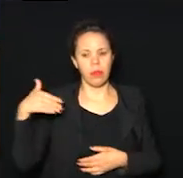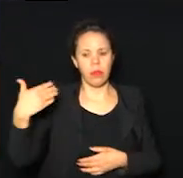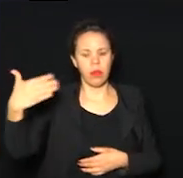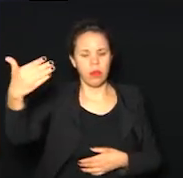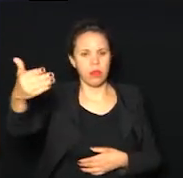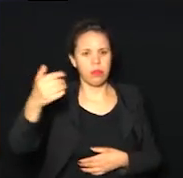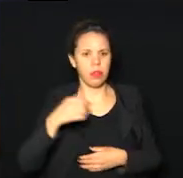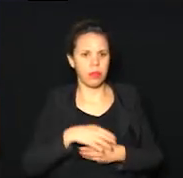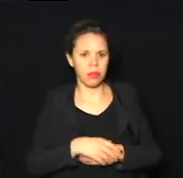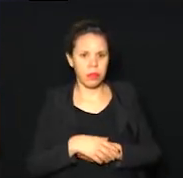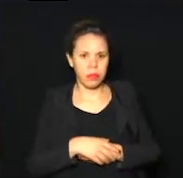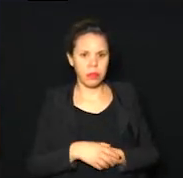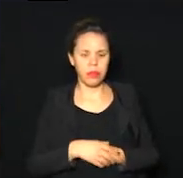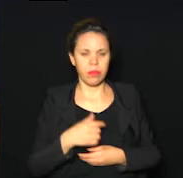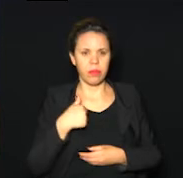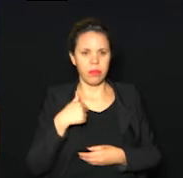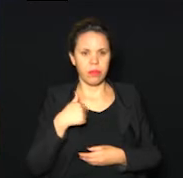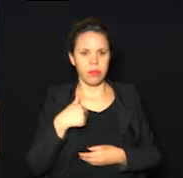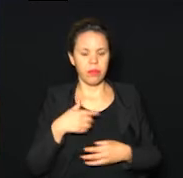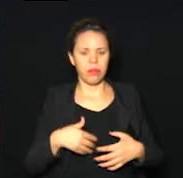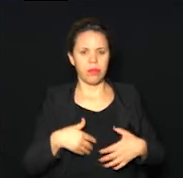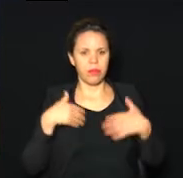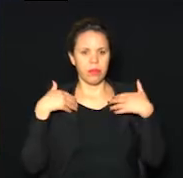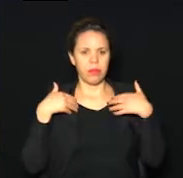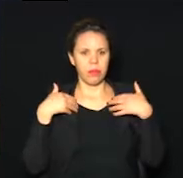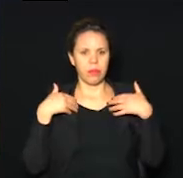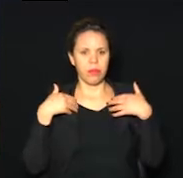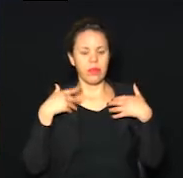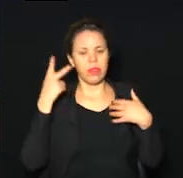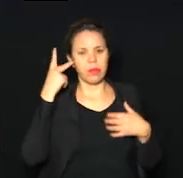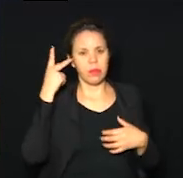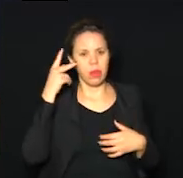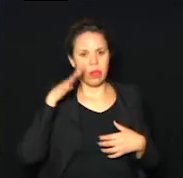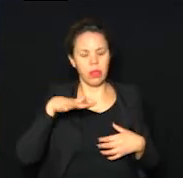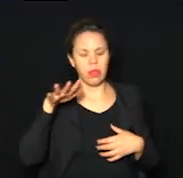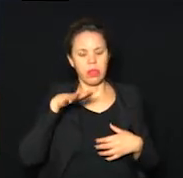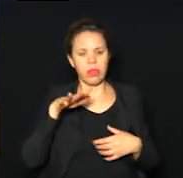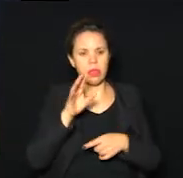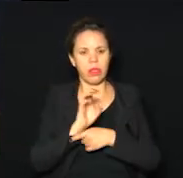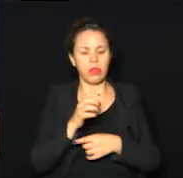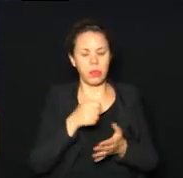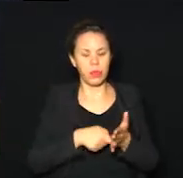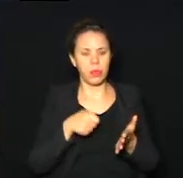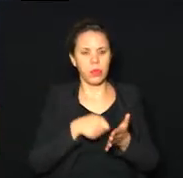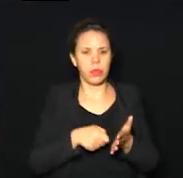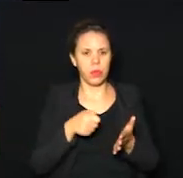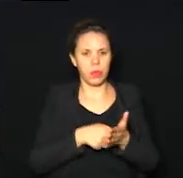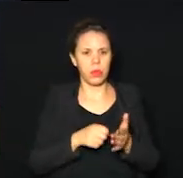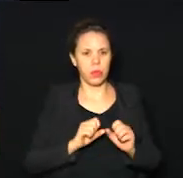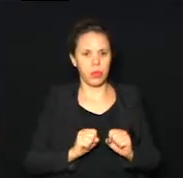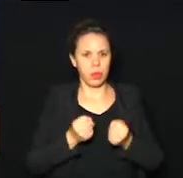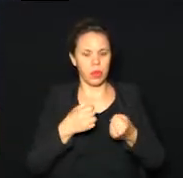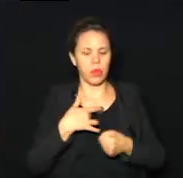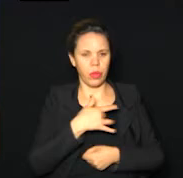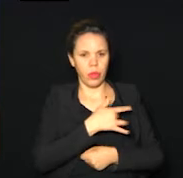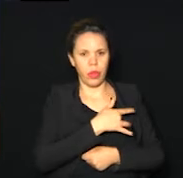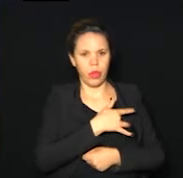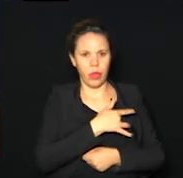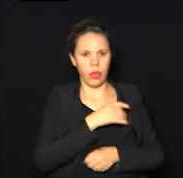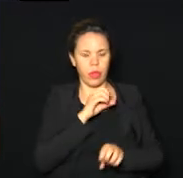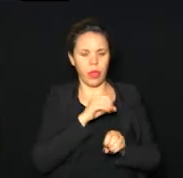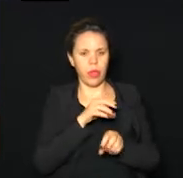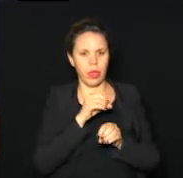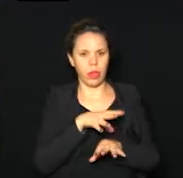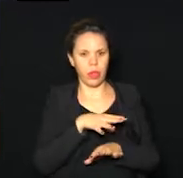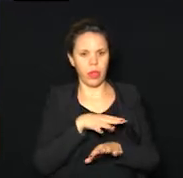eleições, e nós estamos orgulhosos de ser paulistas, né? E lutar pela defesa da saúde e em defesa da educação.